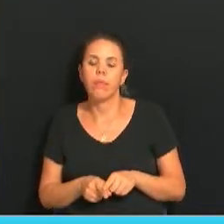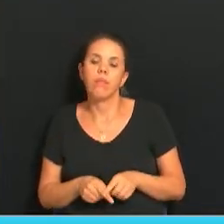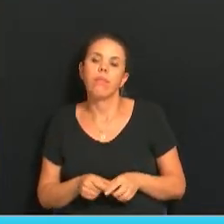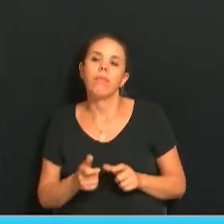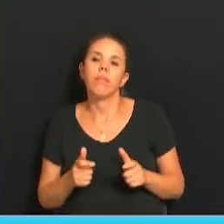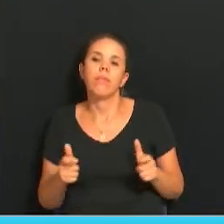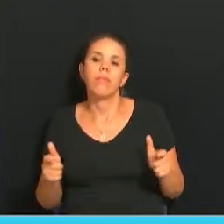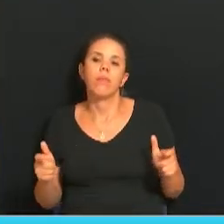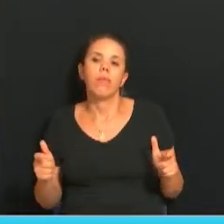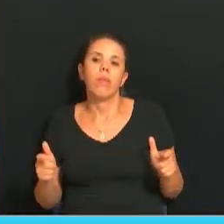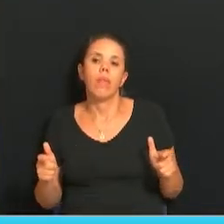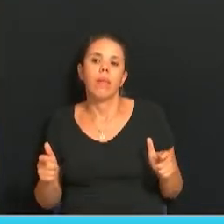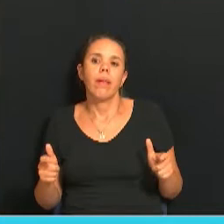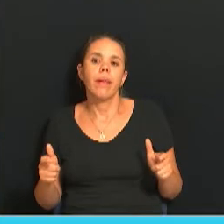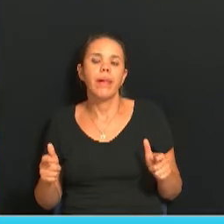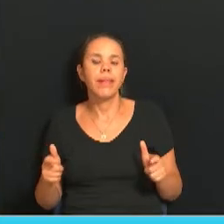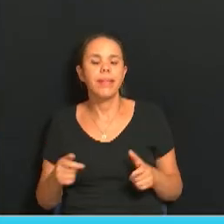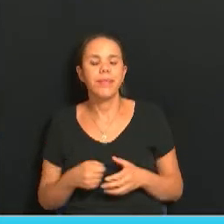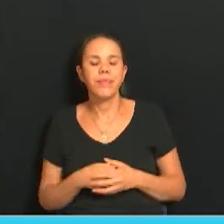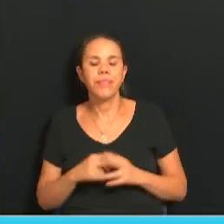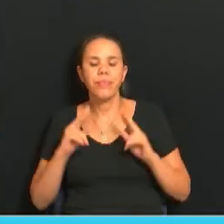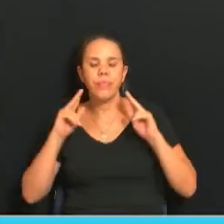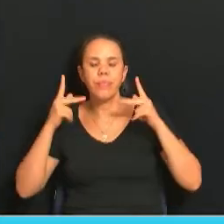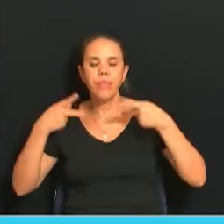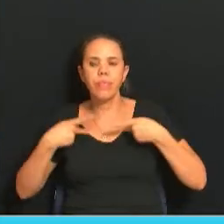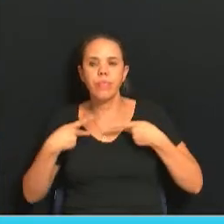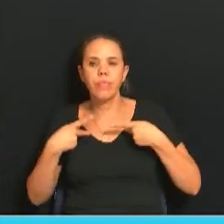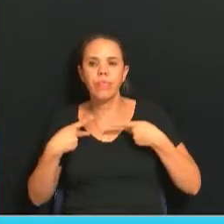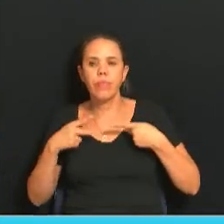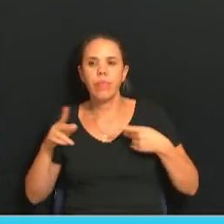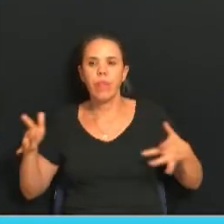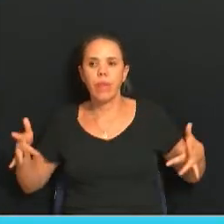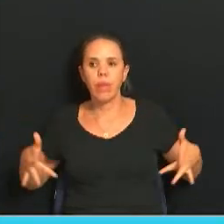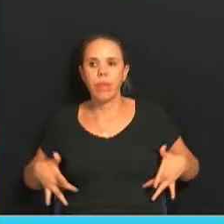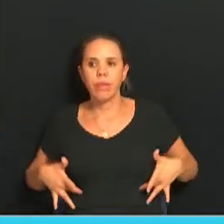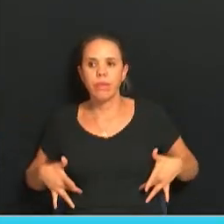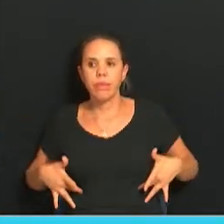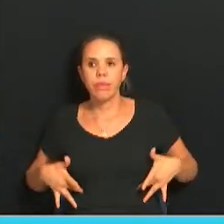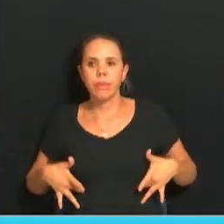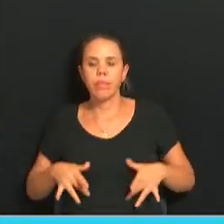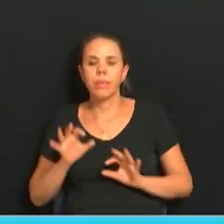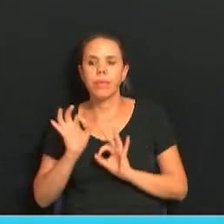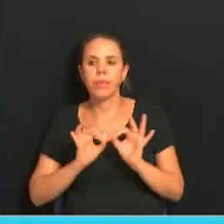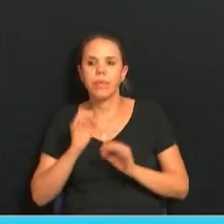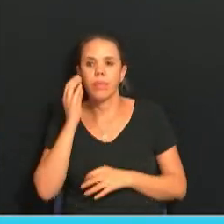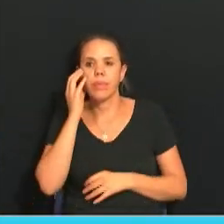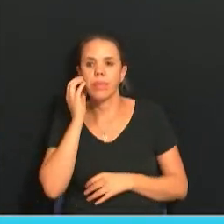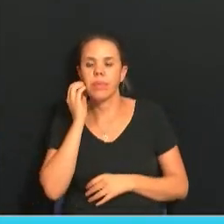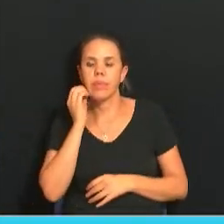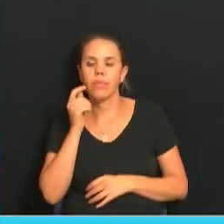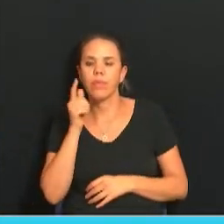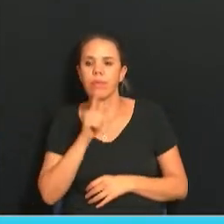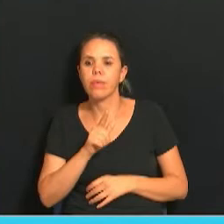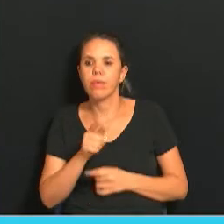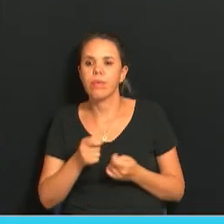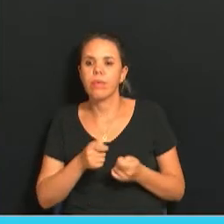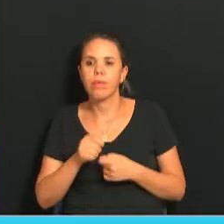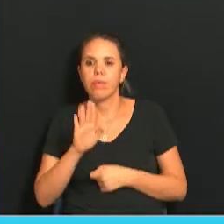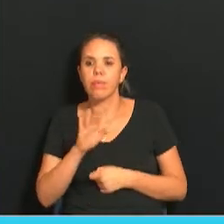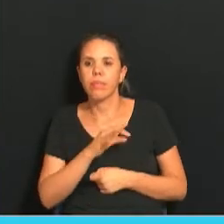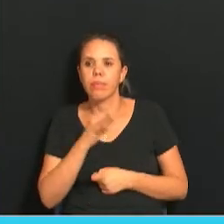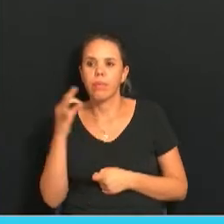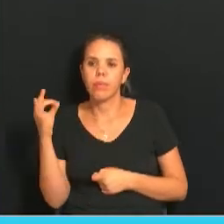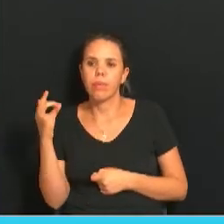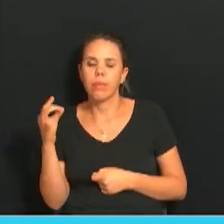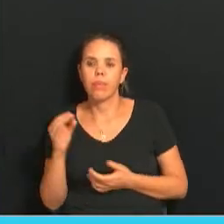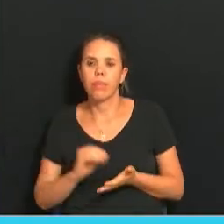de forma tal que chega na espécie humana, vamos dizer assim, com um rim mais bem elaborado, que consegue controlar muito bem a